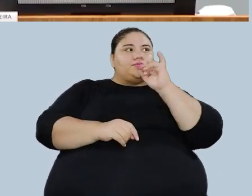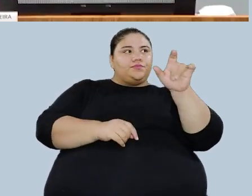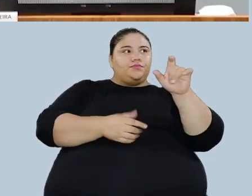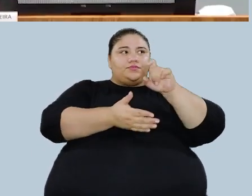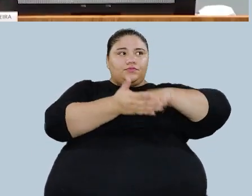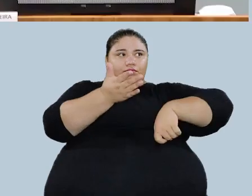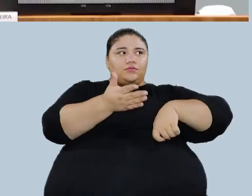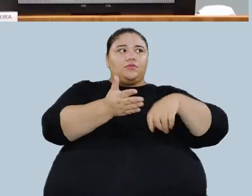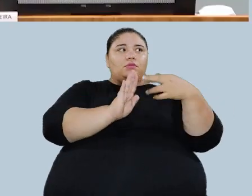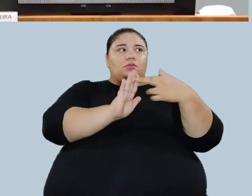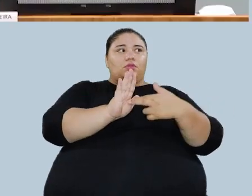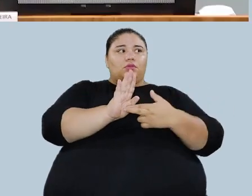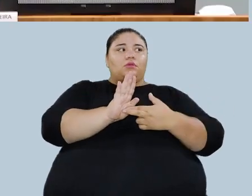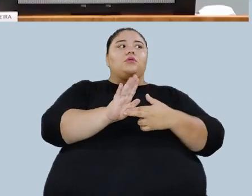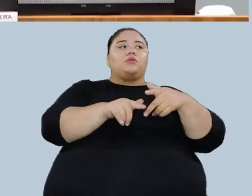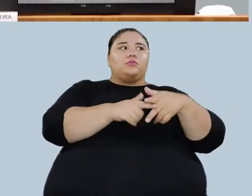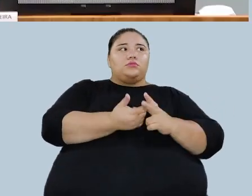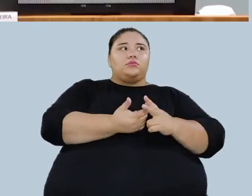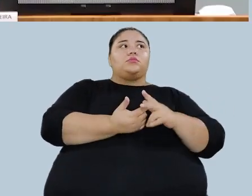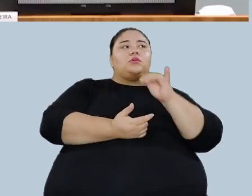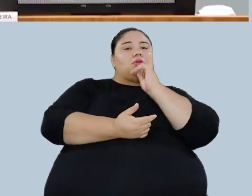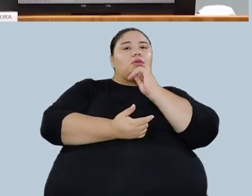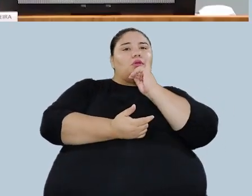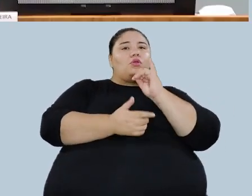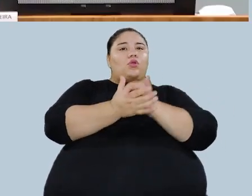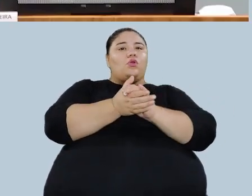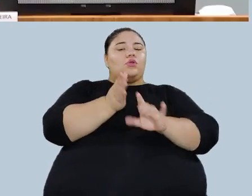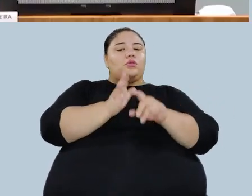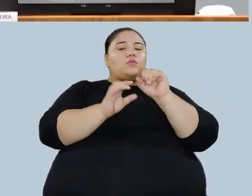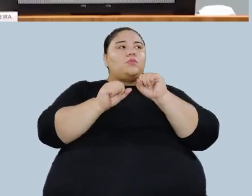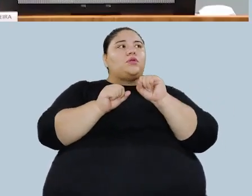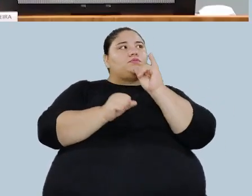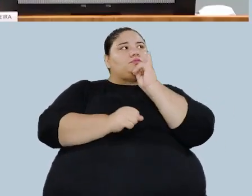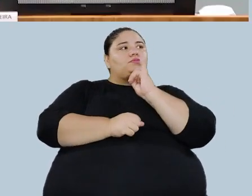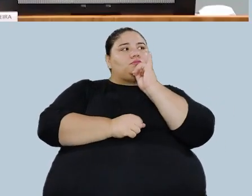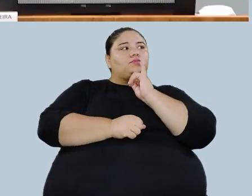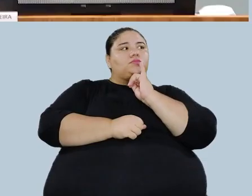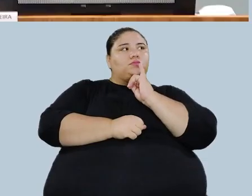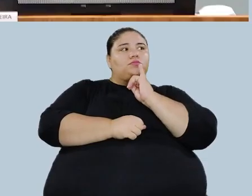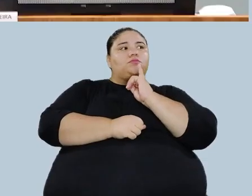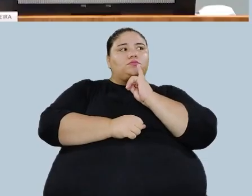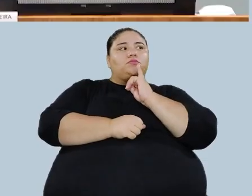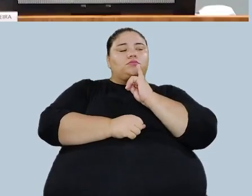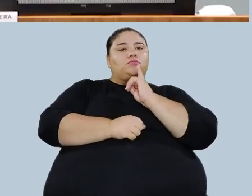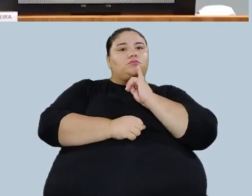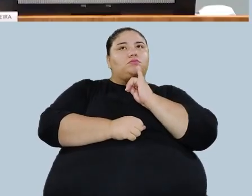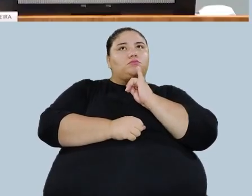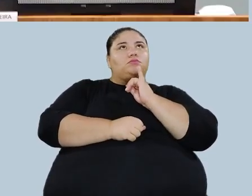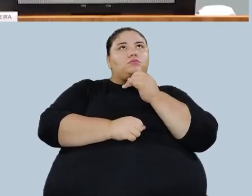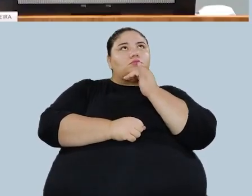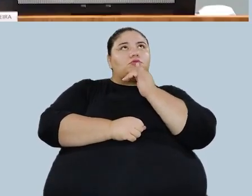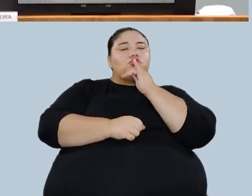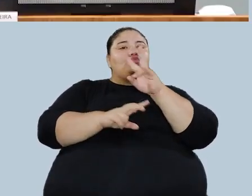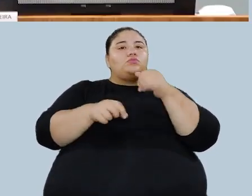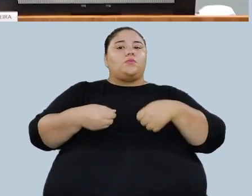contribuinte do regime regular, ao contratar serviço de administração de consórcio, pode se apropriar não é, com base nos valores pagos pelo